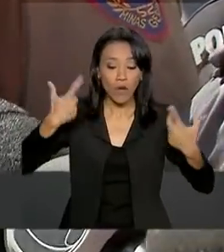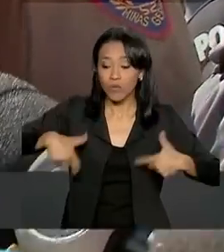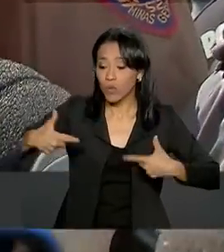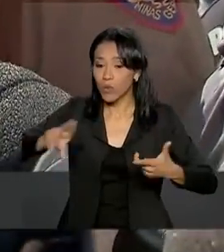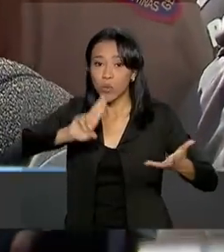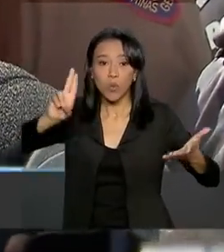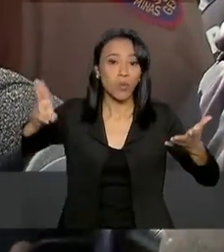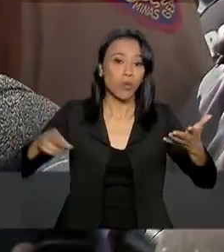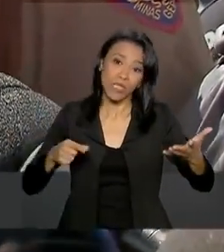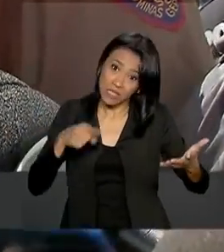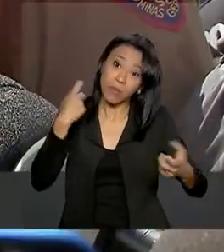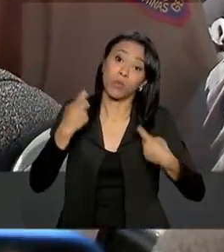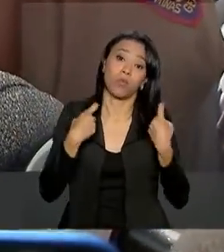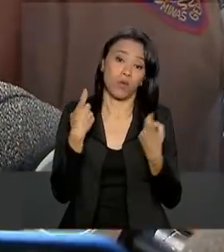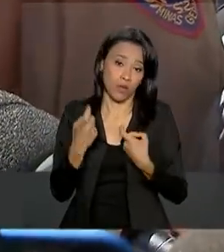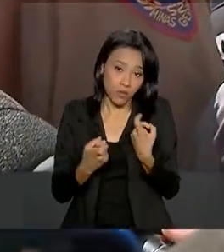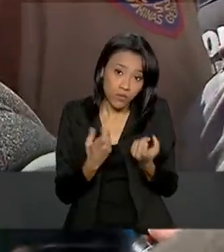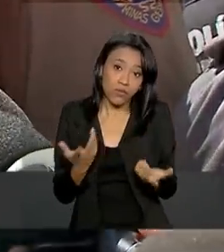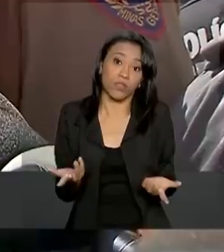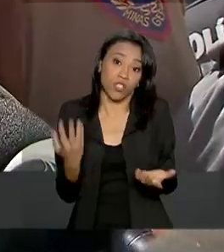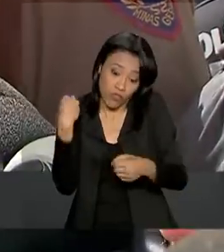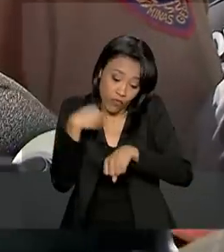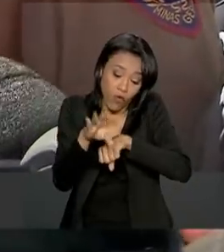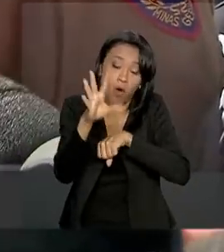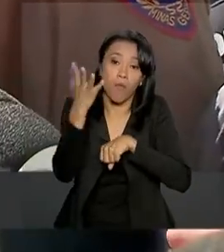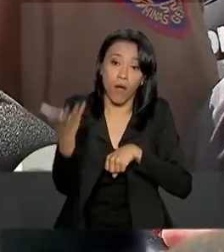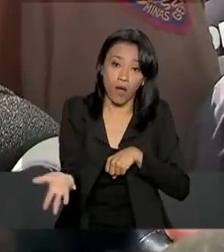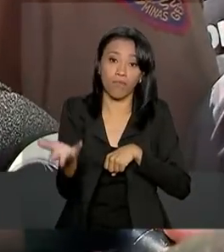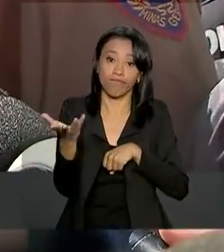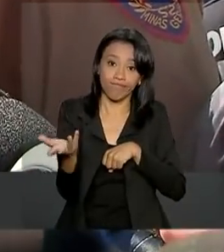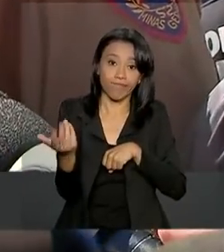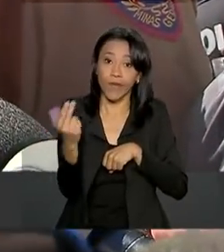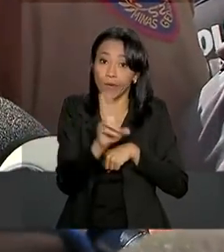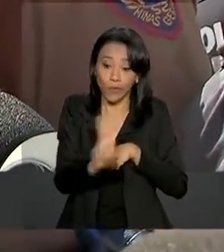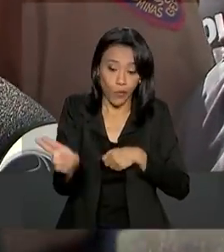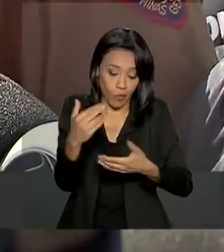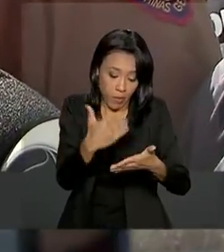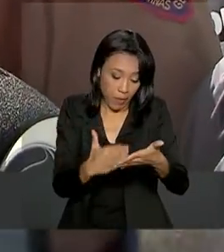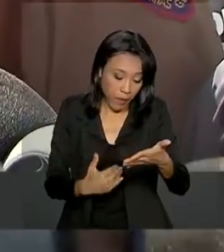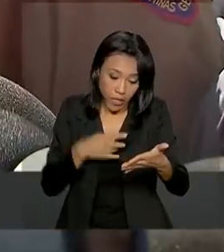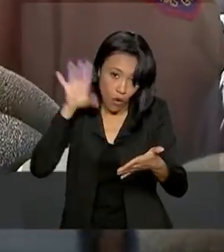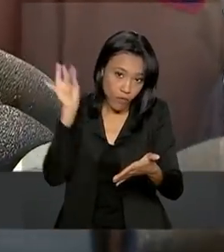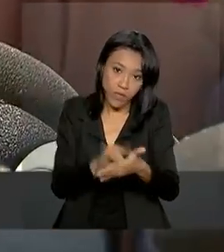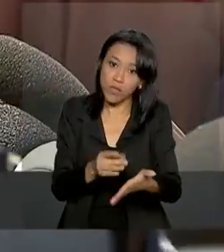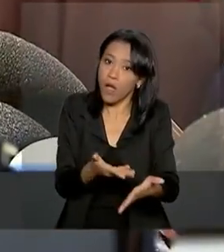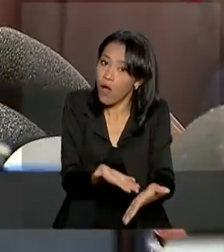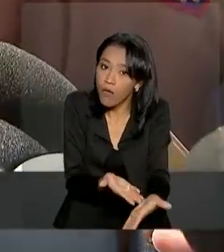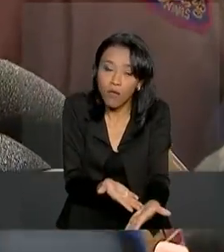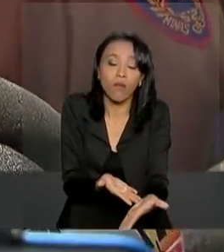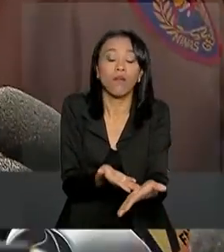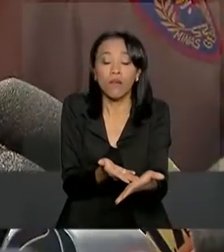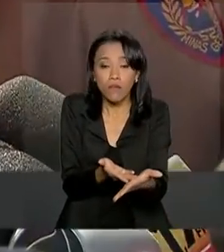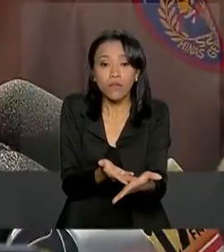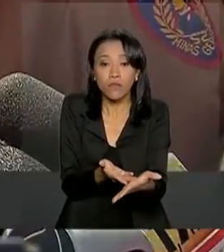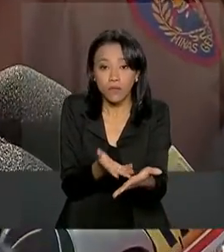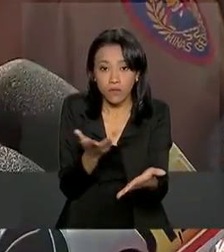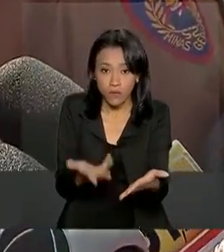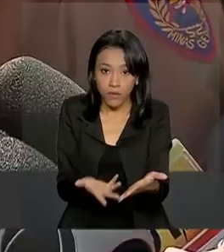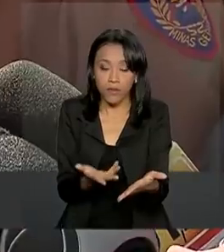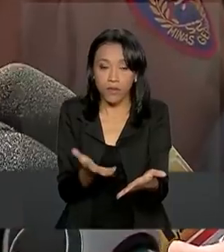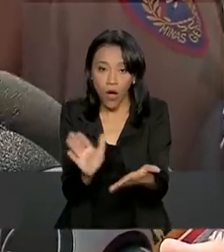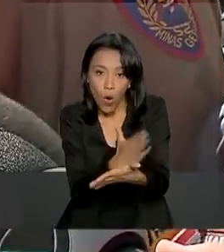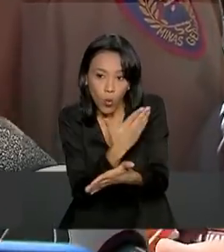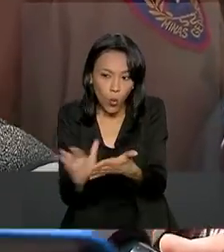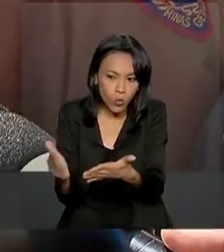muito preocupante isso, senhores. A gente informar através de alguma lista que não seja a oficial, está aparecendo